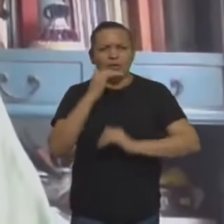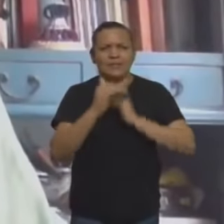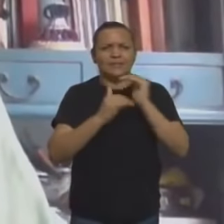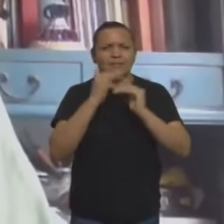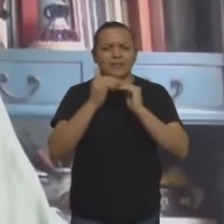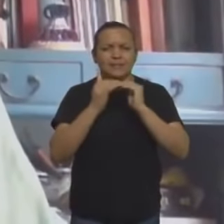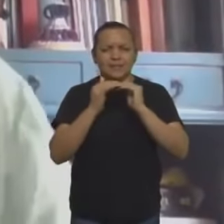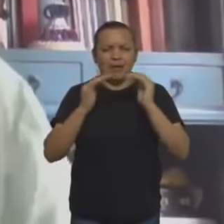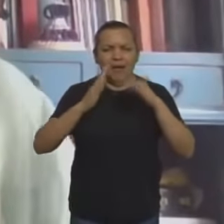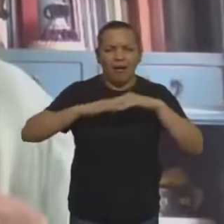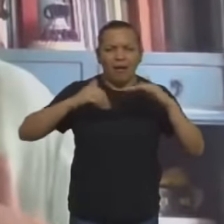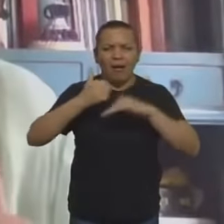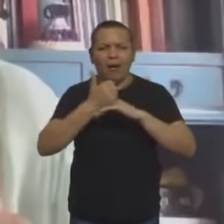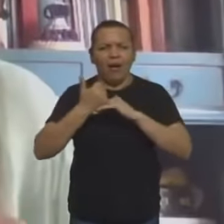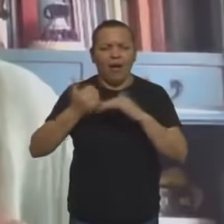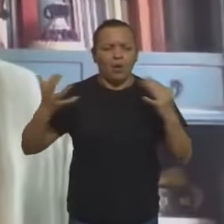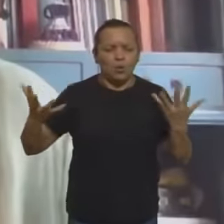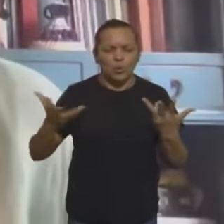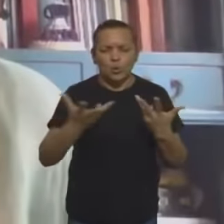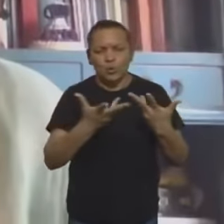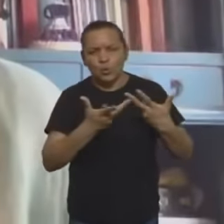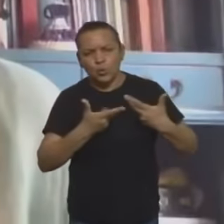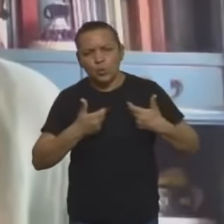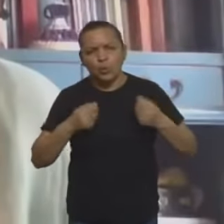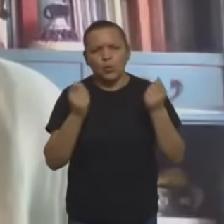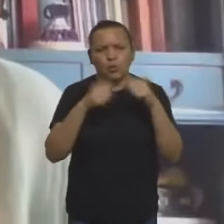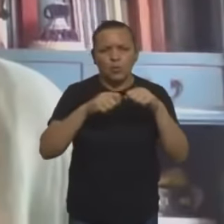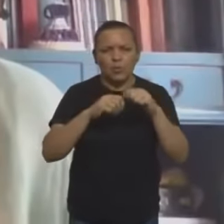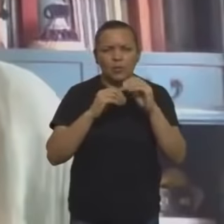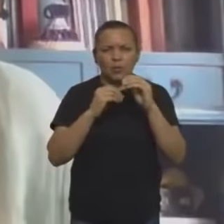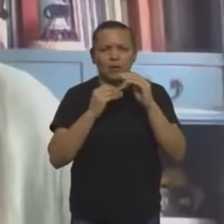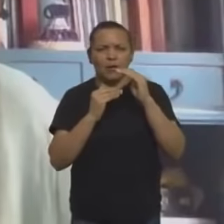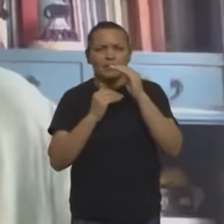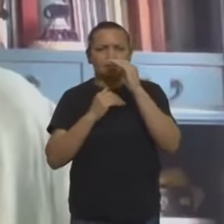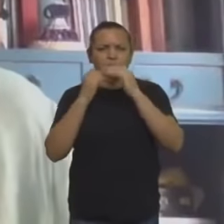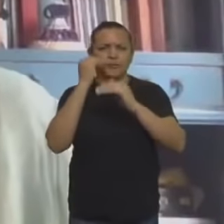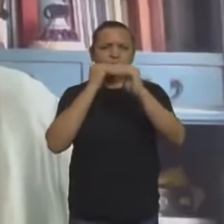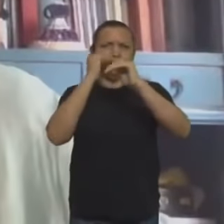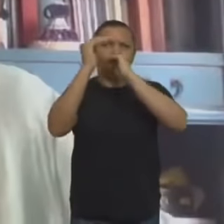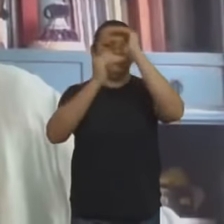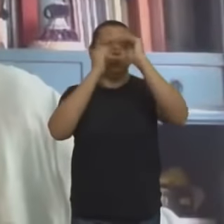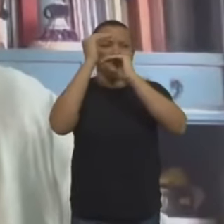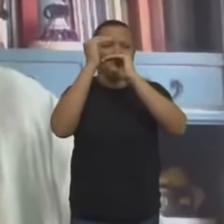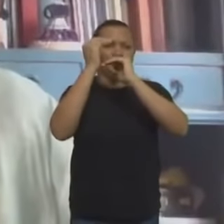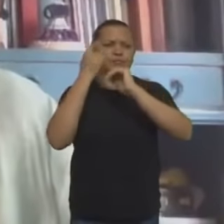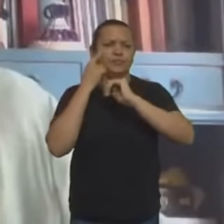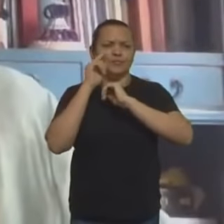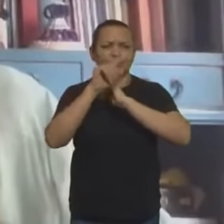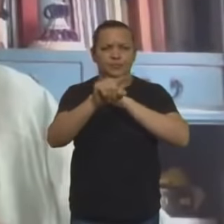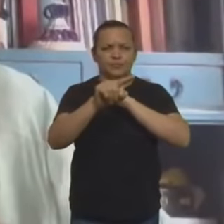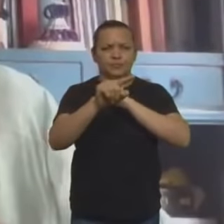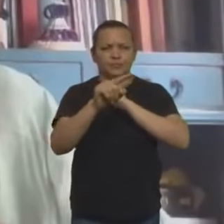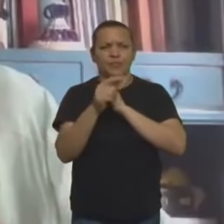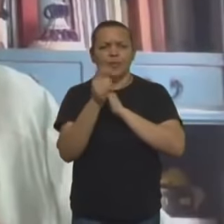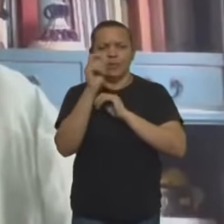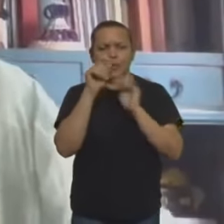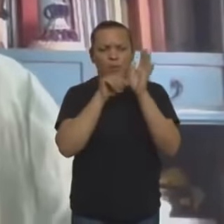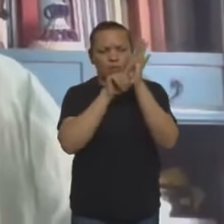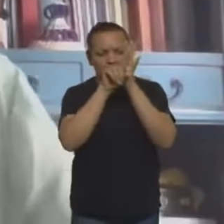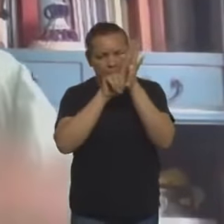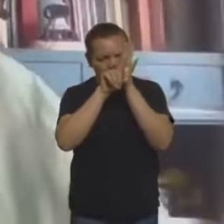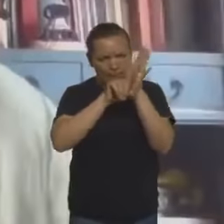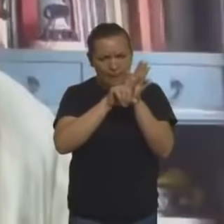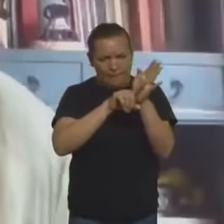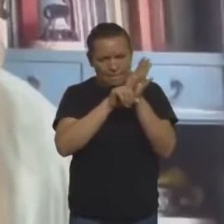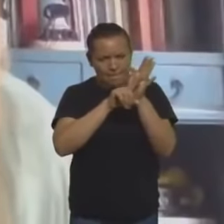de competências, é um bom altíssimo nível, validado por uma pesquisa